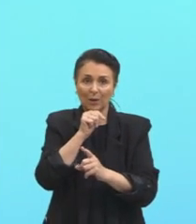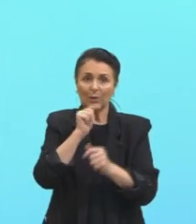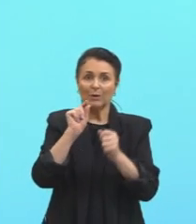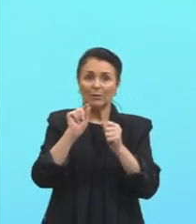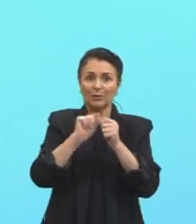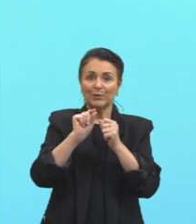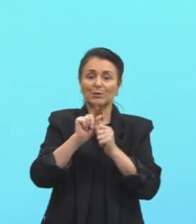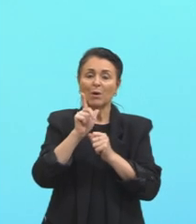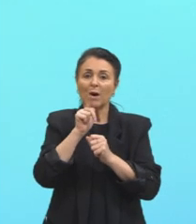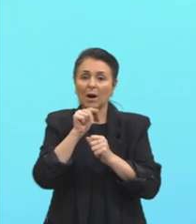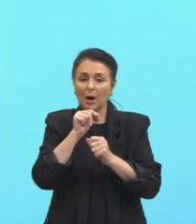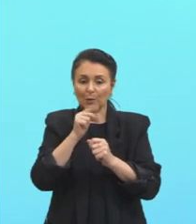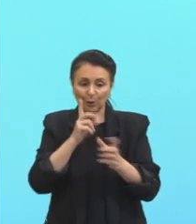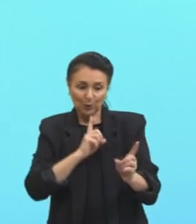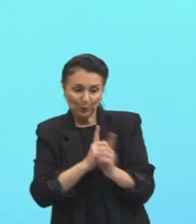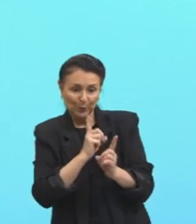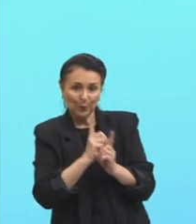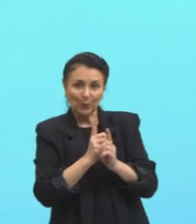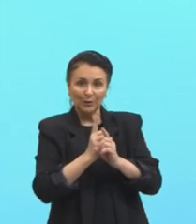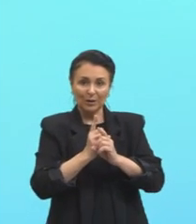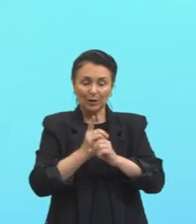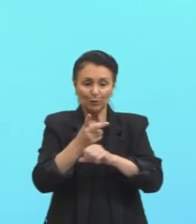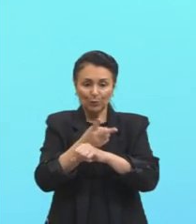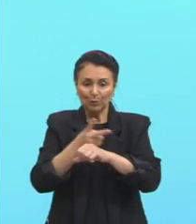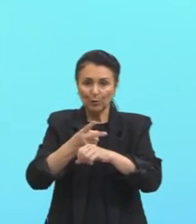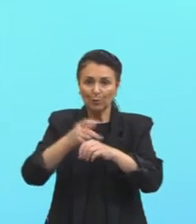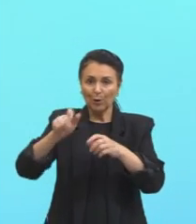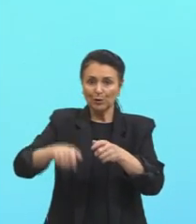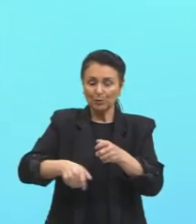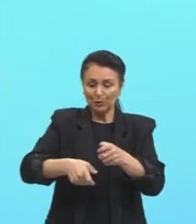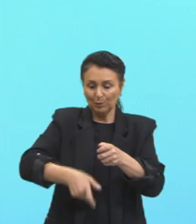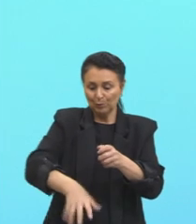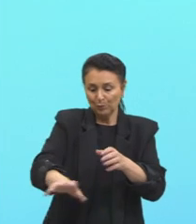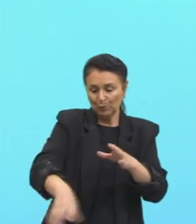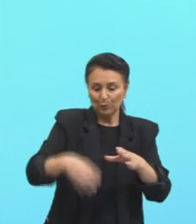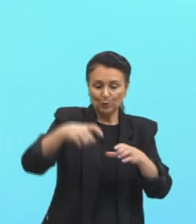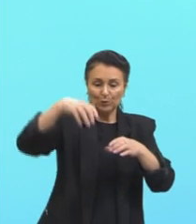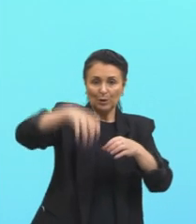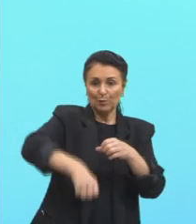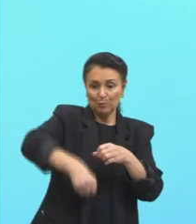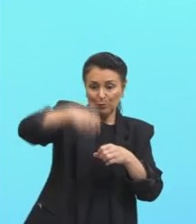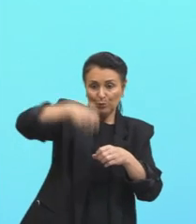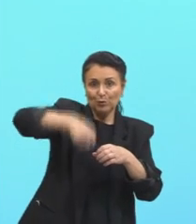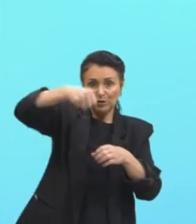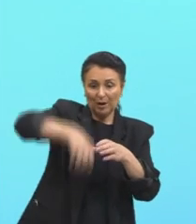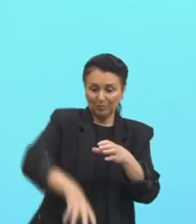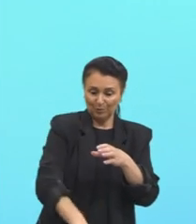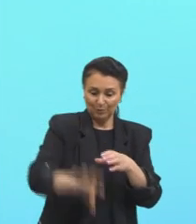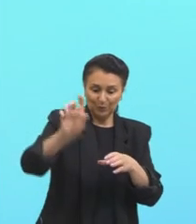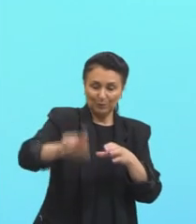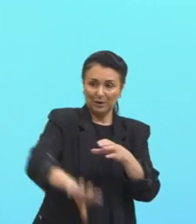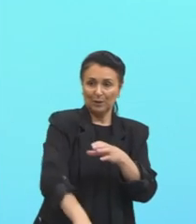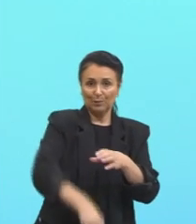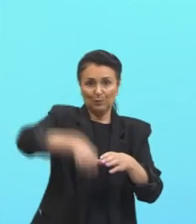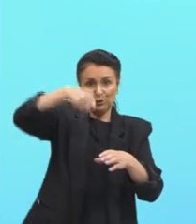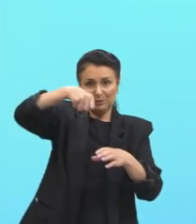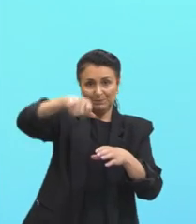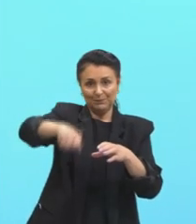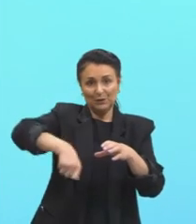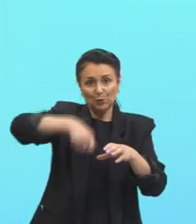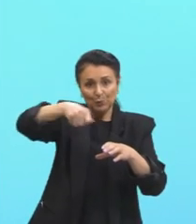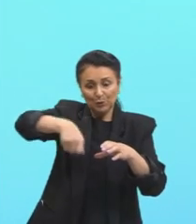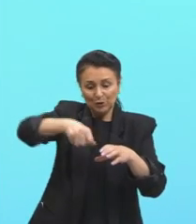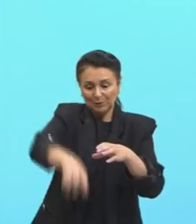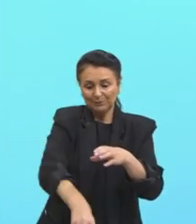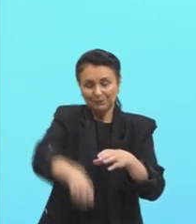com que ela saia de alguma maneira pode ser por um balde ou pode ser por uma bomba de sucção tá a gurizada e aqui em cima